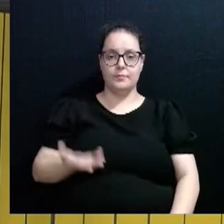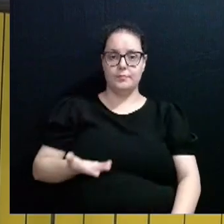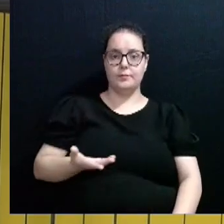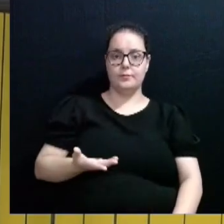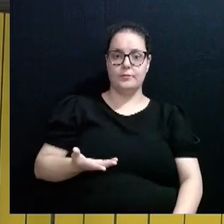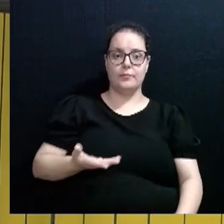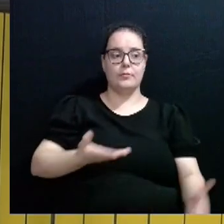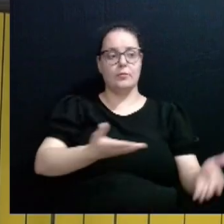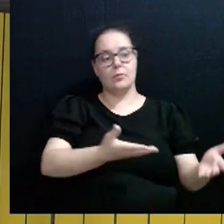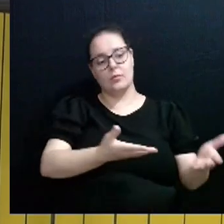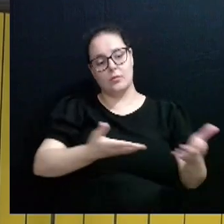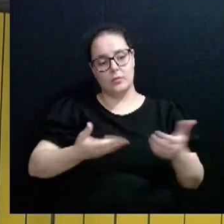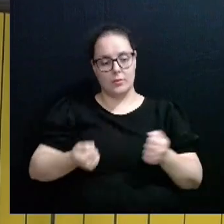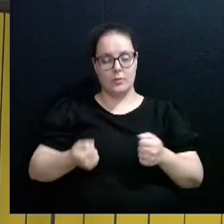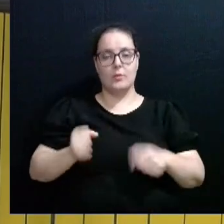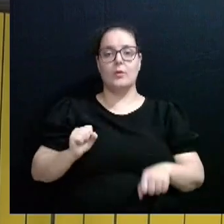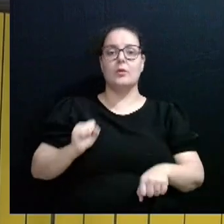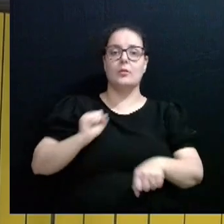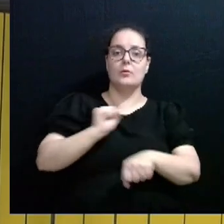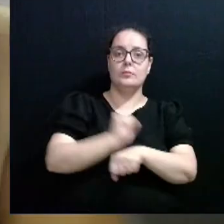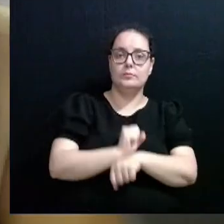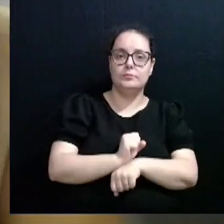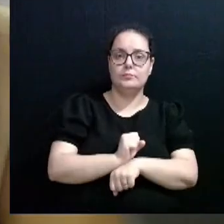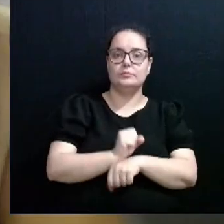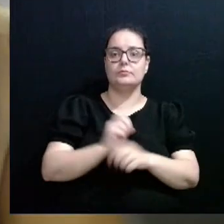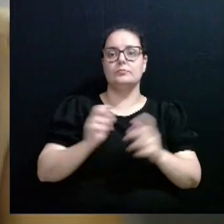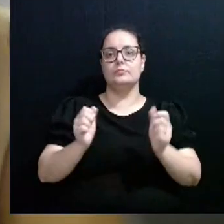a parar no mesmo tempo?